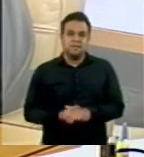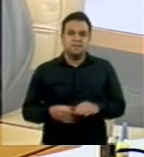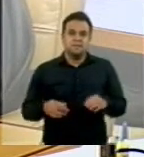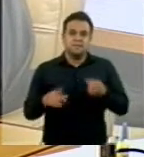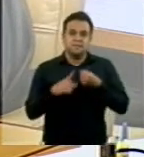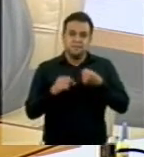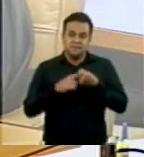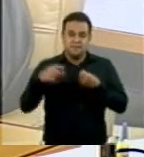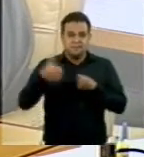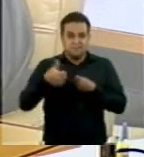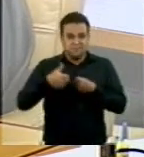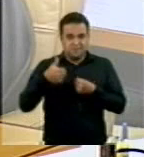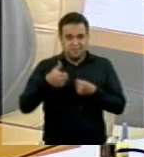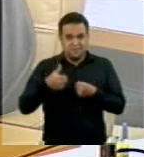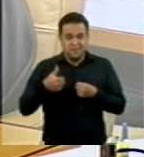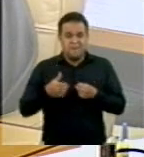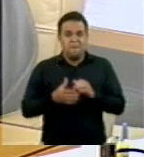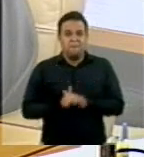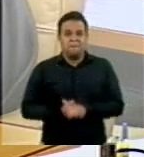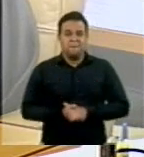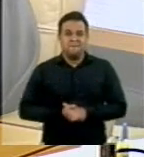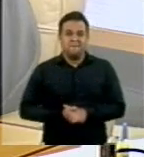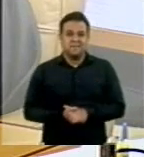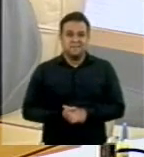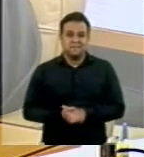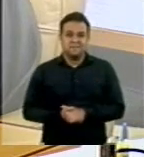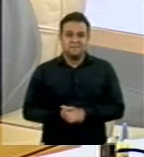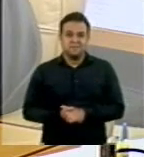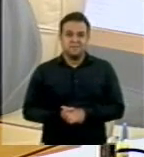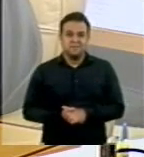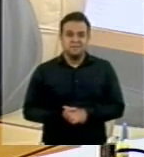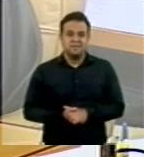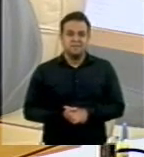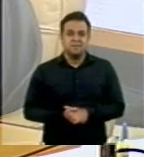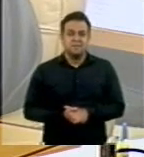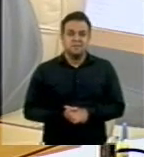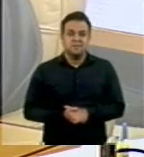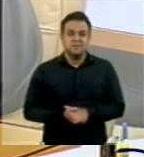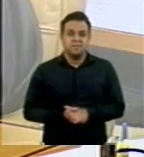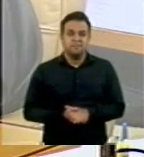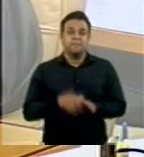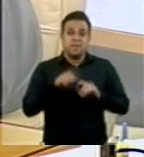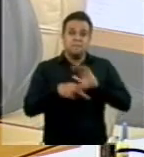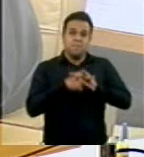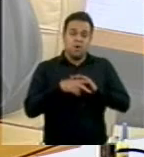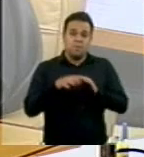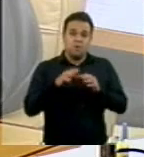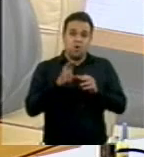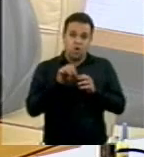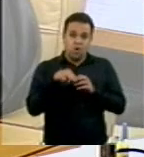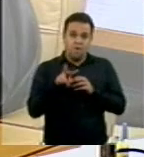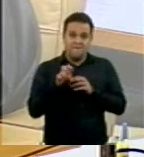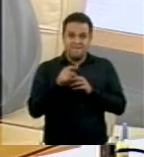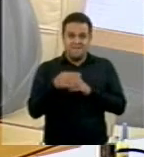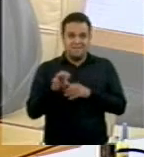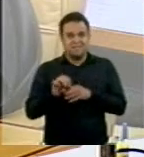1 deste elemento inicial que trato inserido na Convenção Americana de Direitos Humanos,